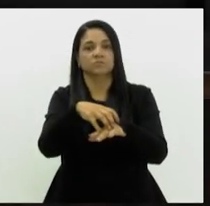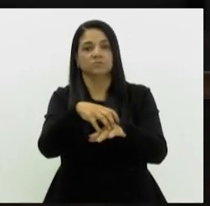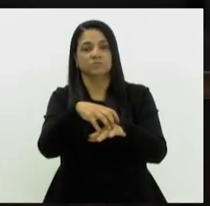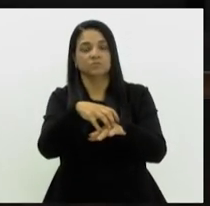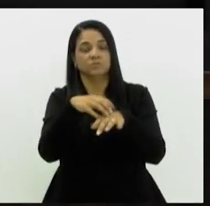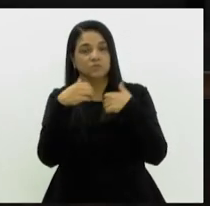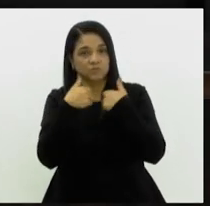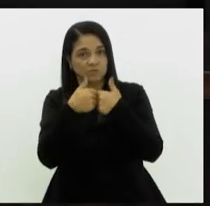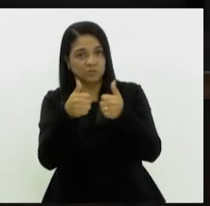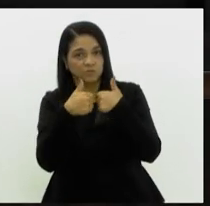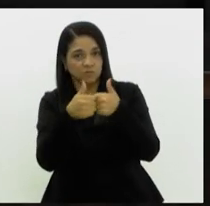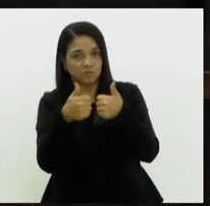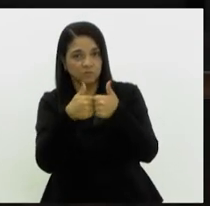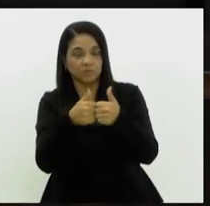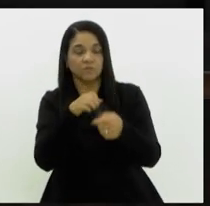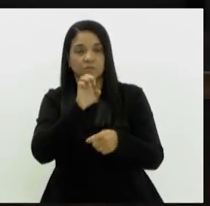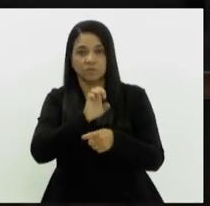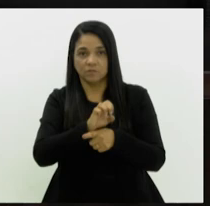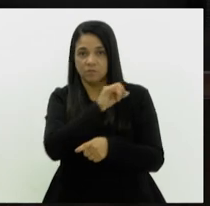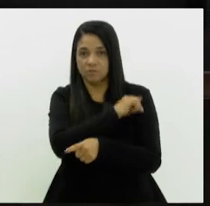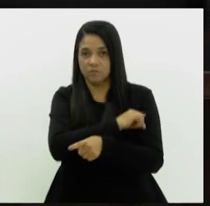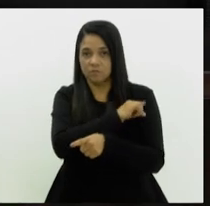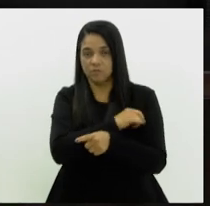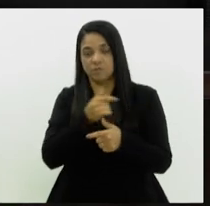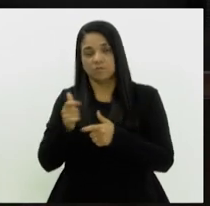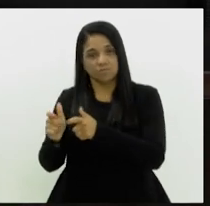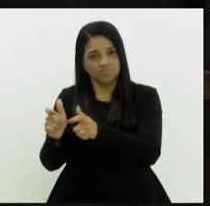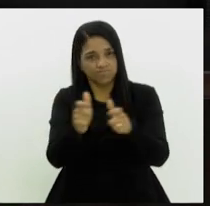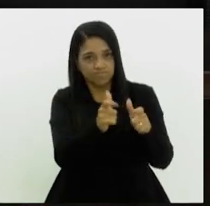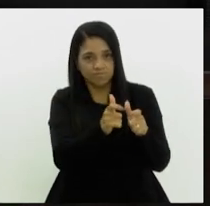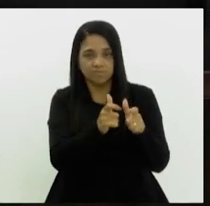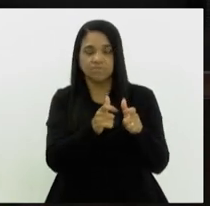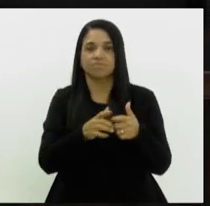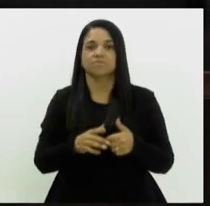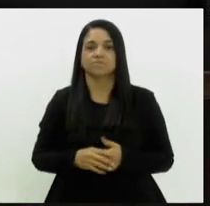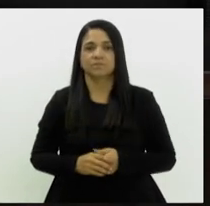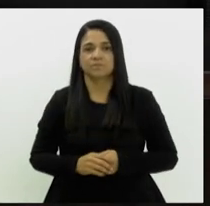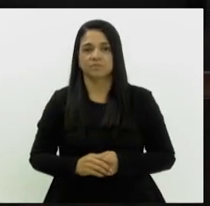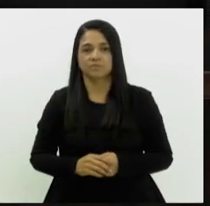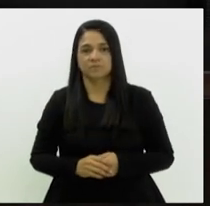de competência do Estado do Rio de Janeiro e dá outras providências.